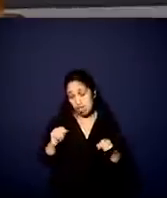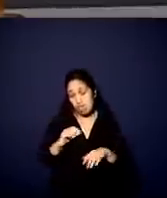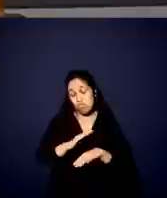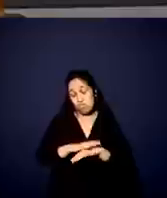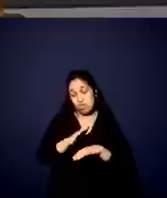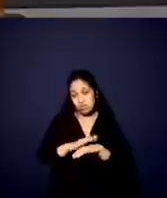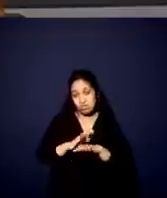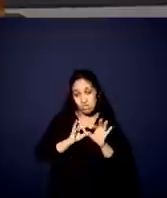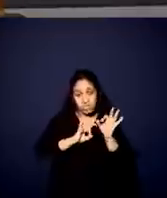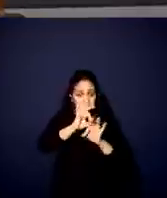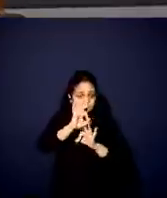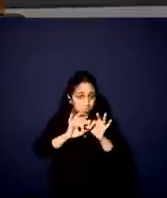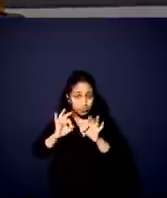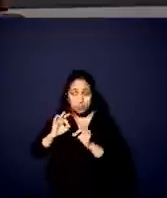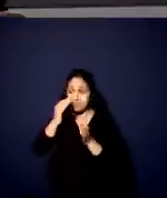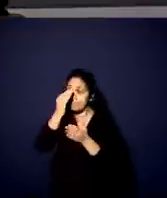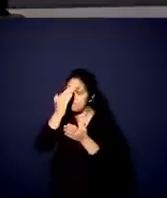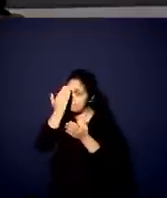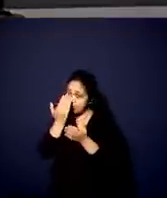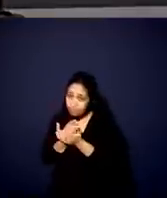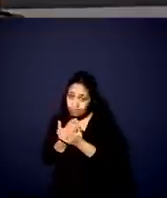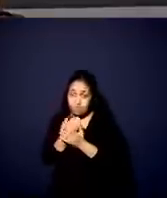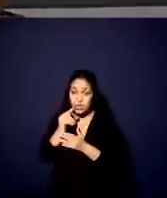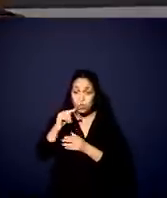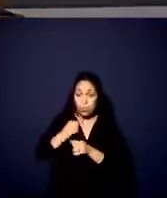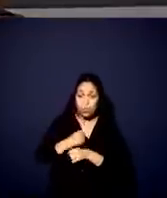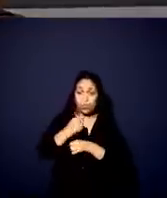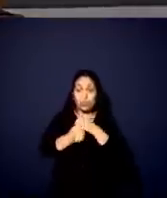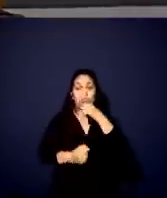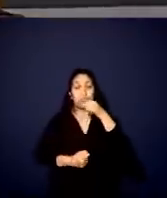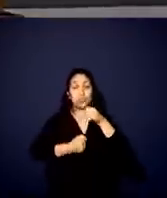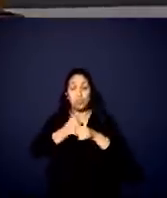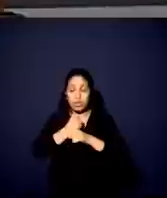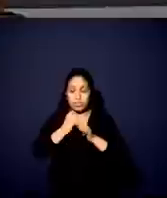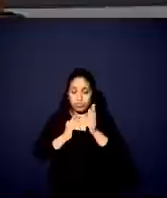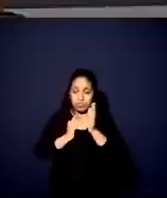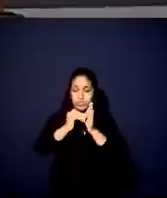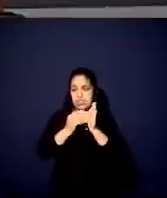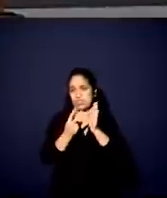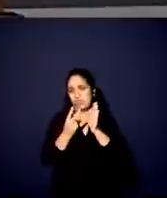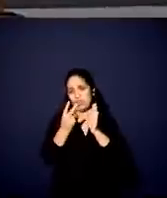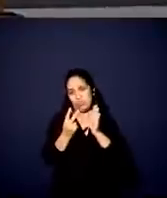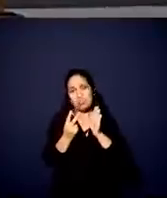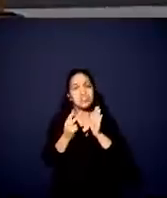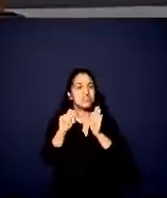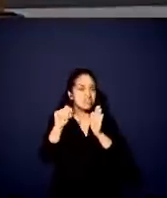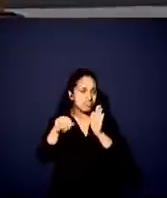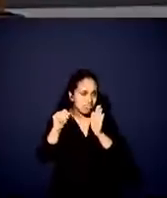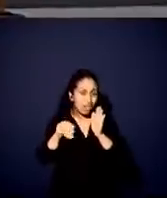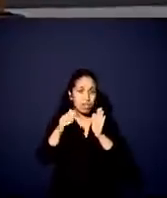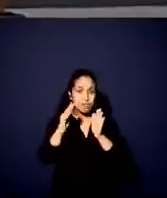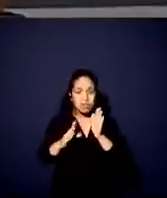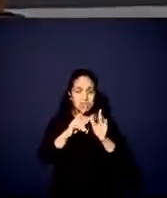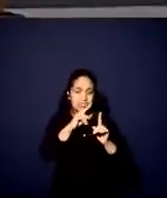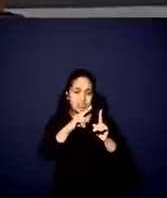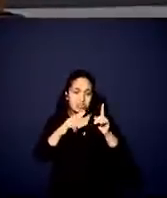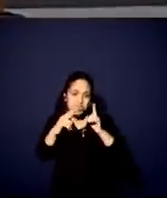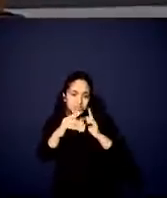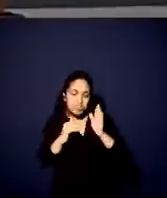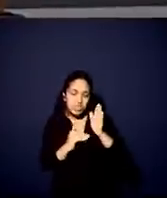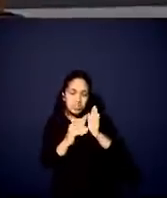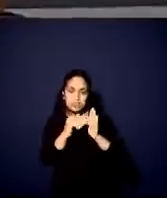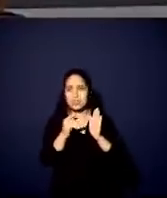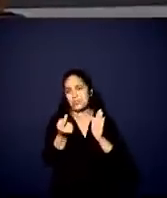um plano fiscal Incrível a gente vai para o próximo ano que pode crescer dois mas hoje a nossa perspectiva de crescimento nesse ano no próximo ano